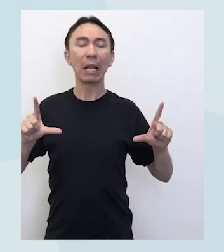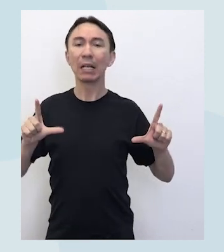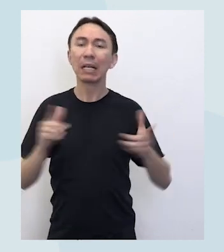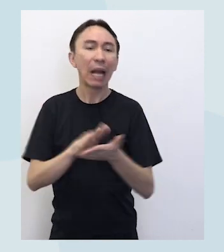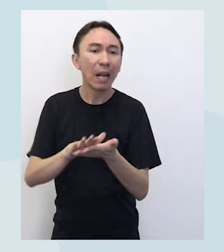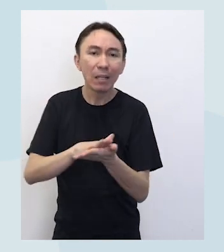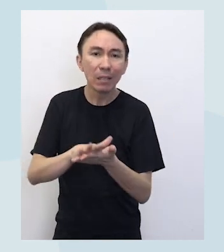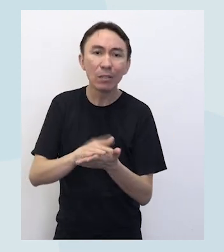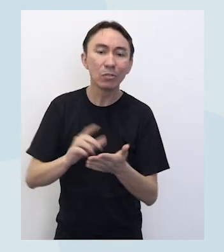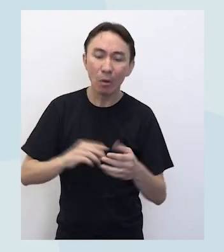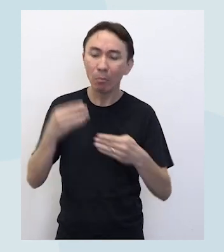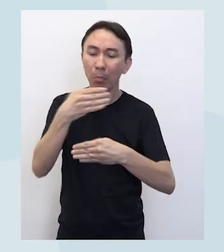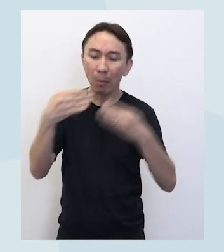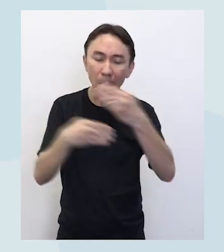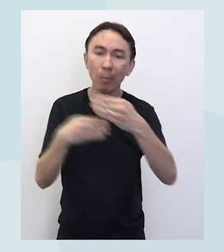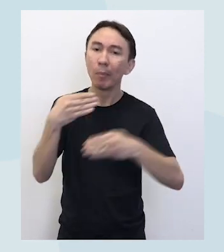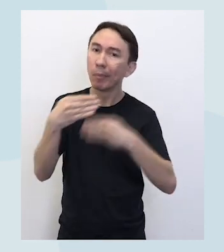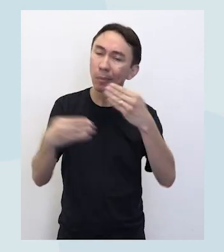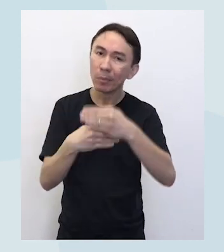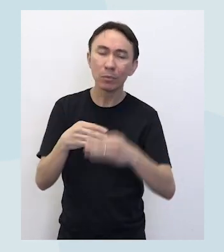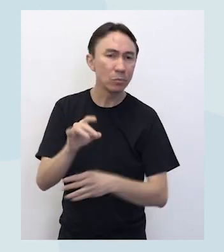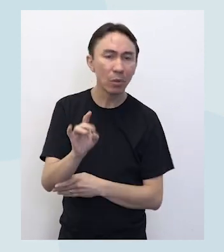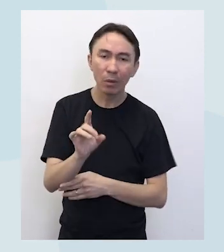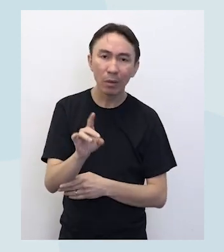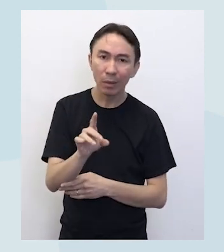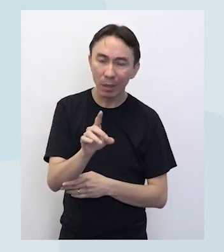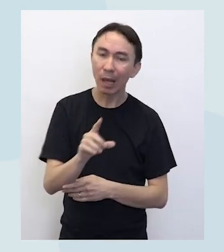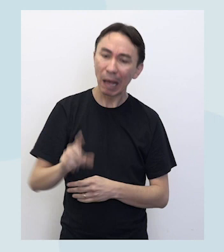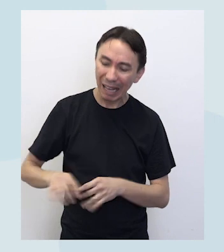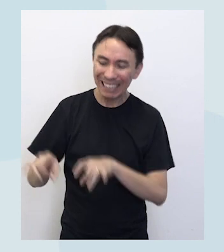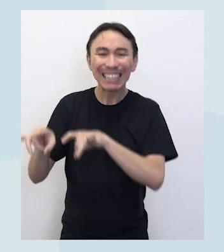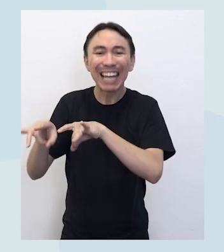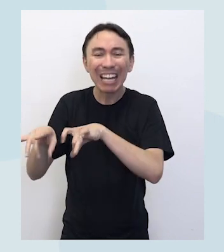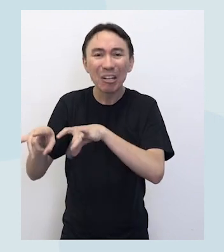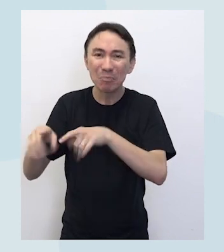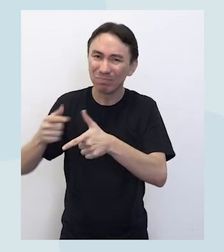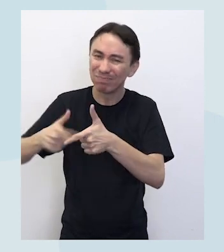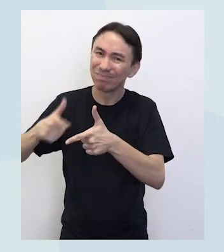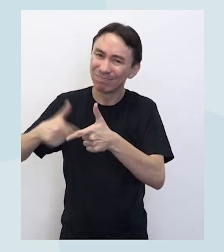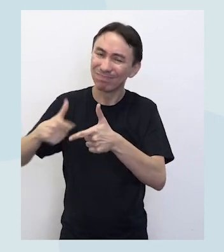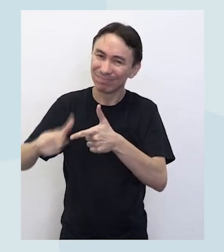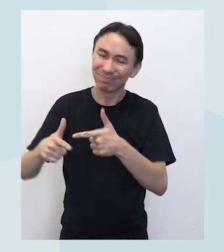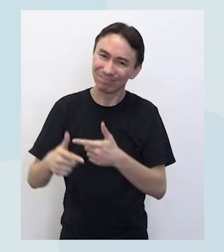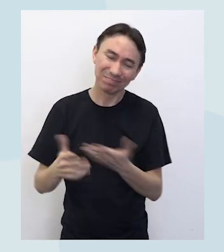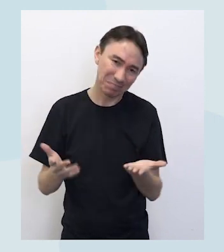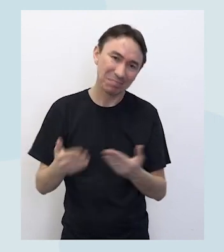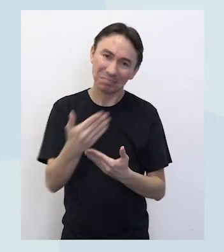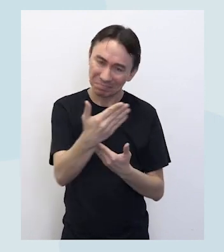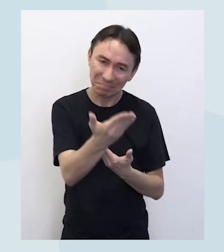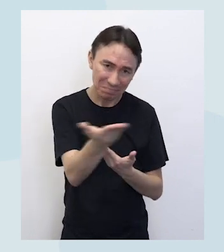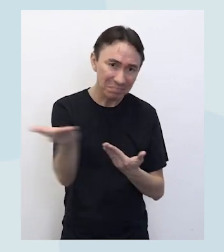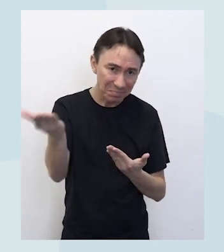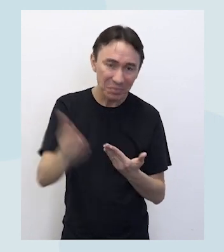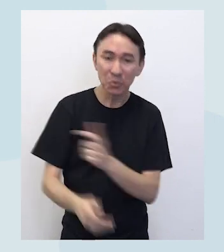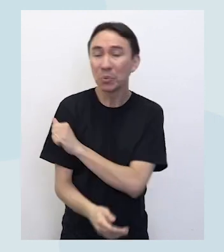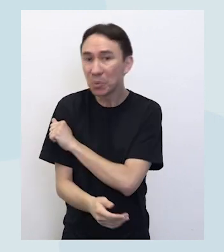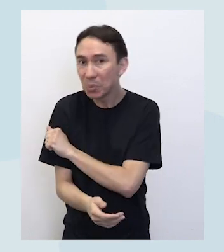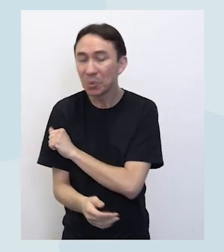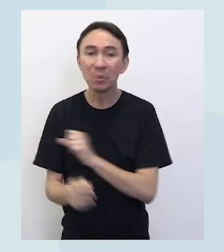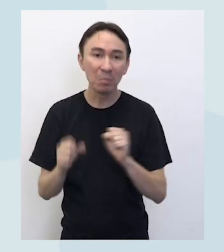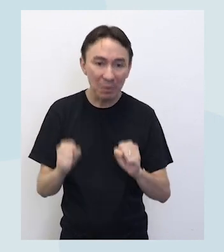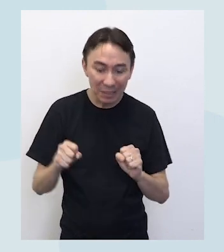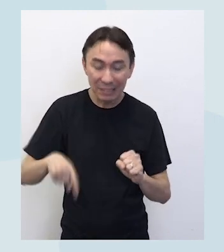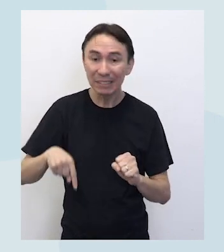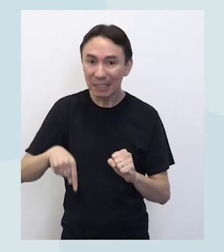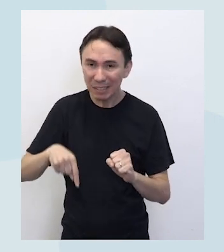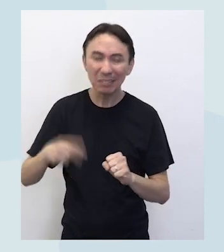PowerPoint. Olha só, gente, nós estamos com problemas técnicos aqui. Da mesma forma que vocês, alguns, né, podem ter sido afetados aqui dentro da Grande São